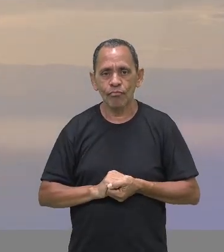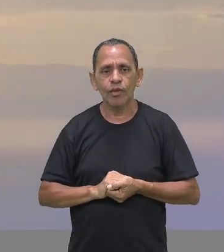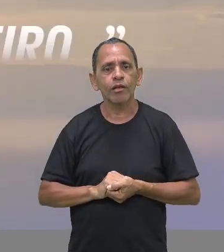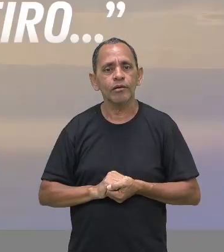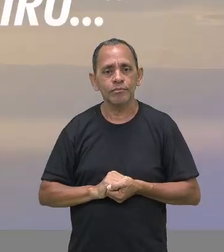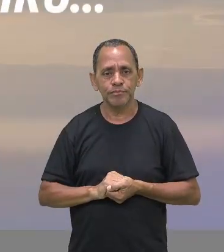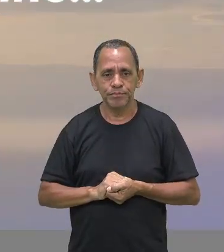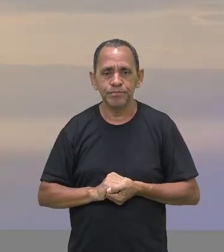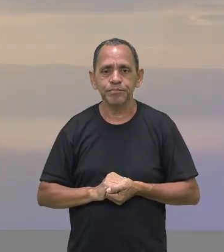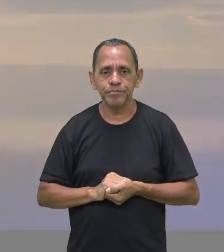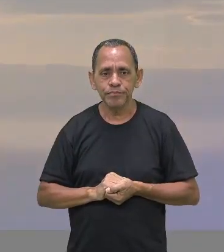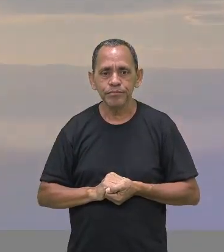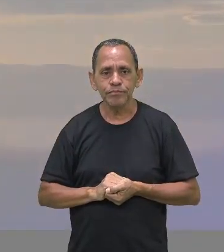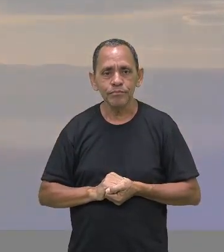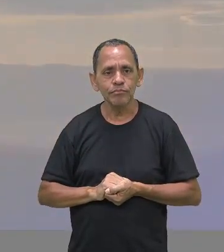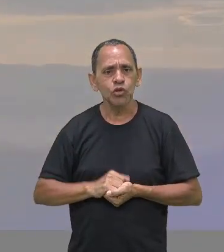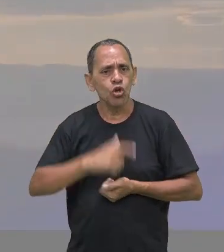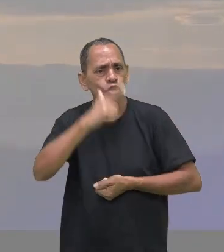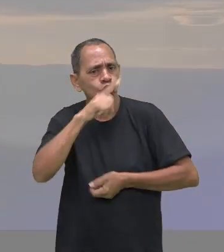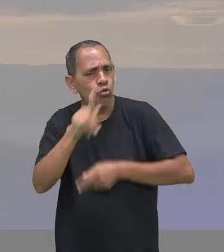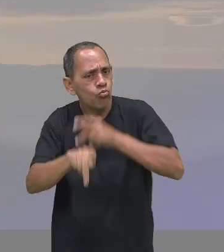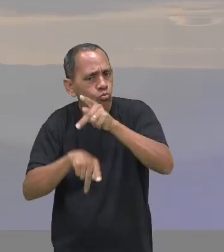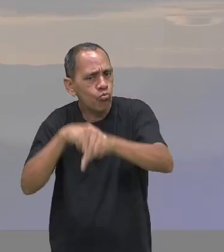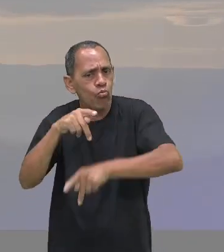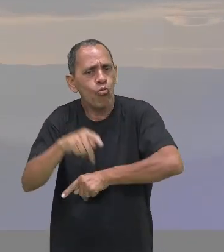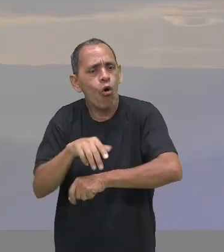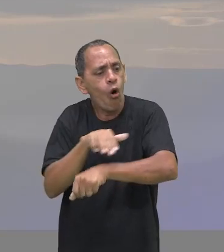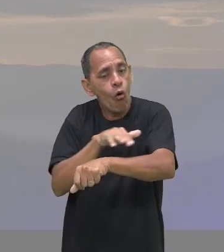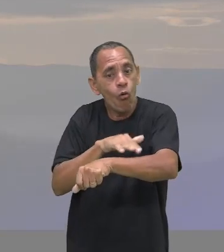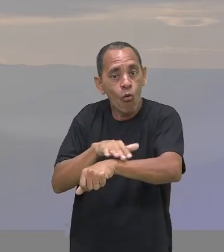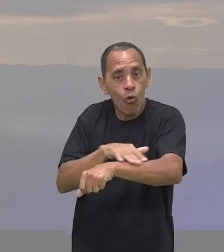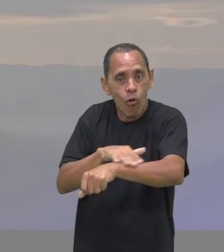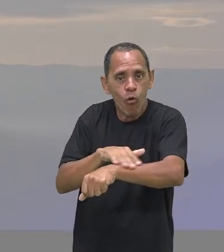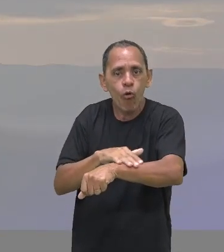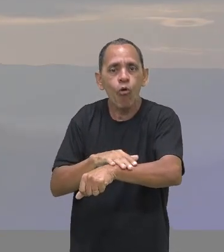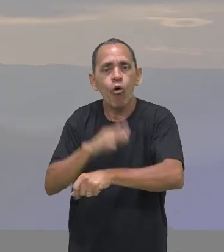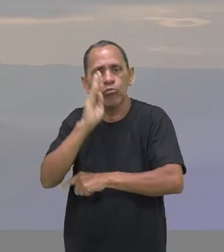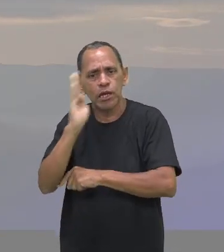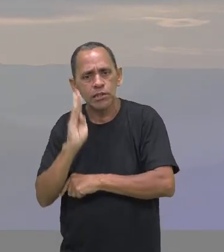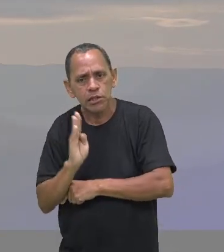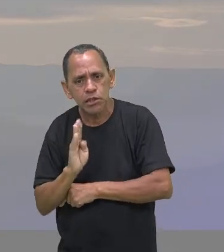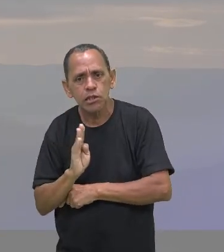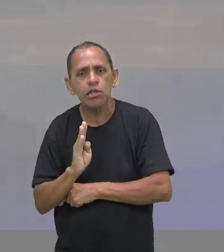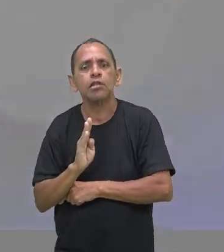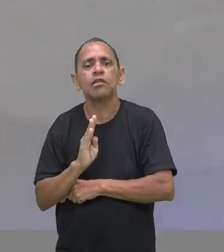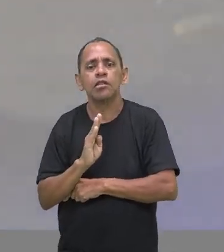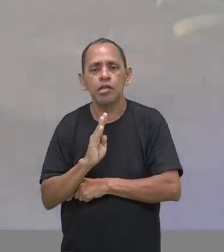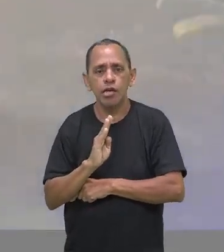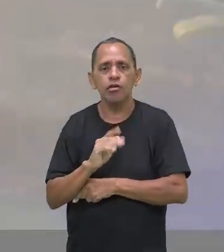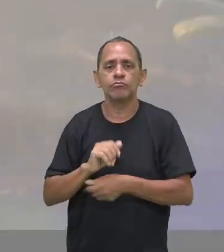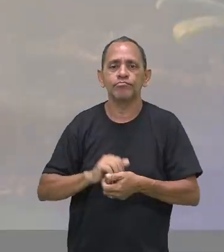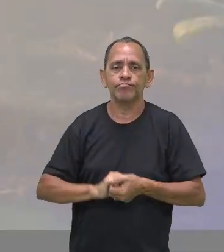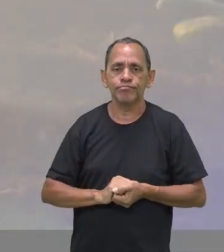Poema. Sou povo, sou cor, sou brasileiro, de Bárbara Mello.